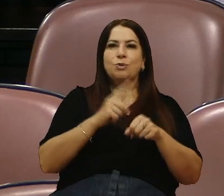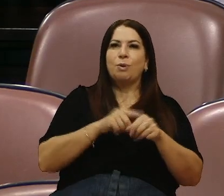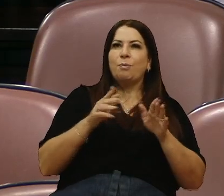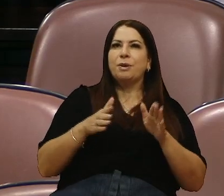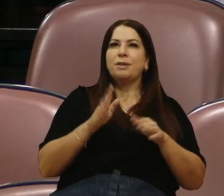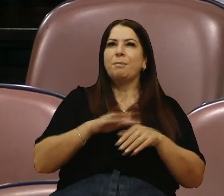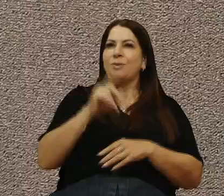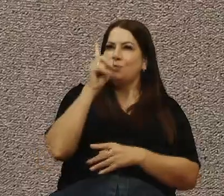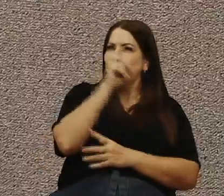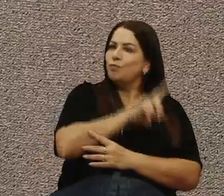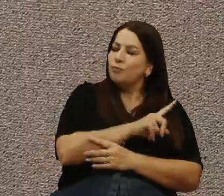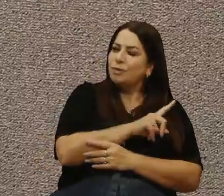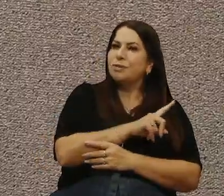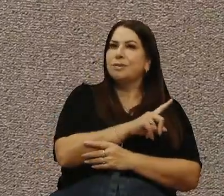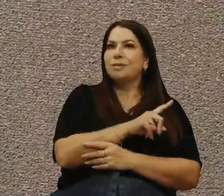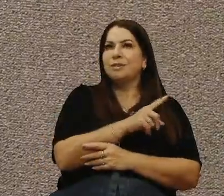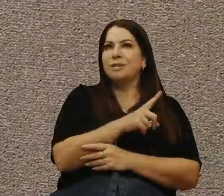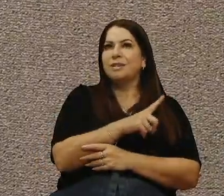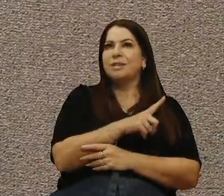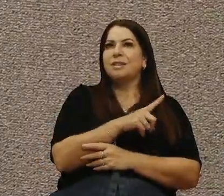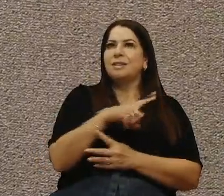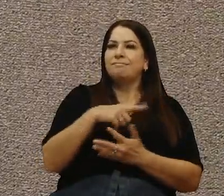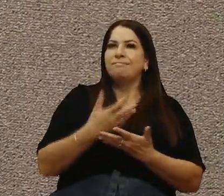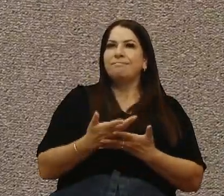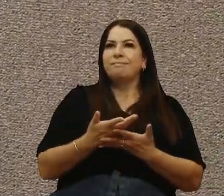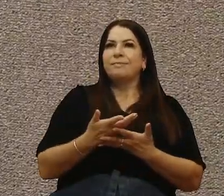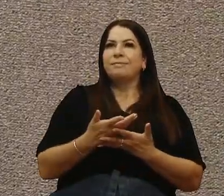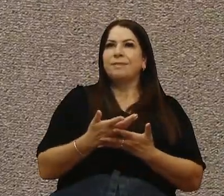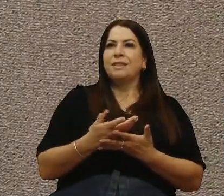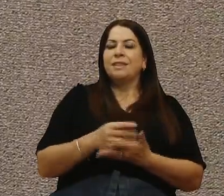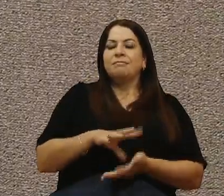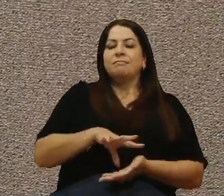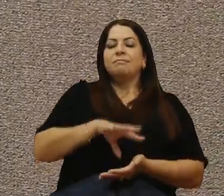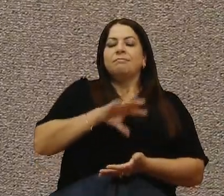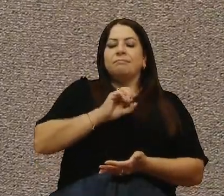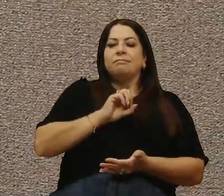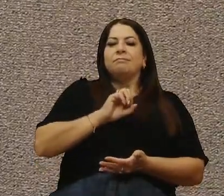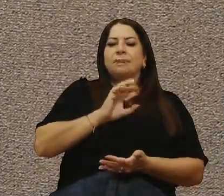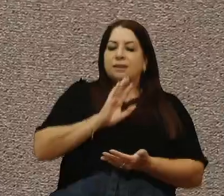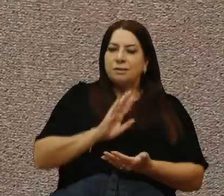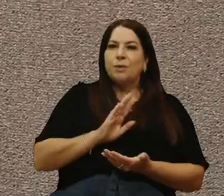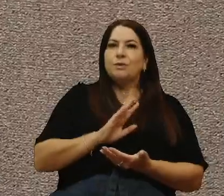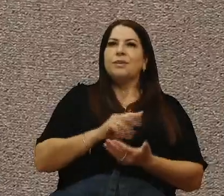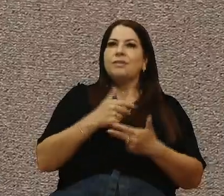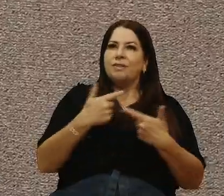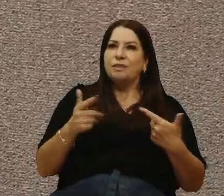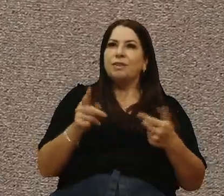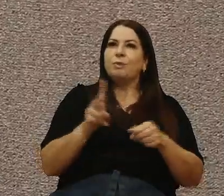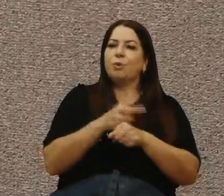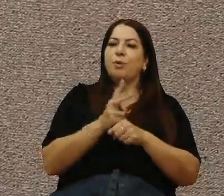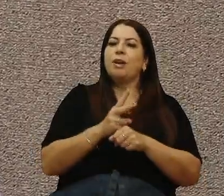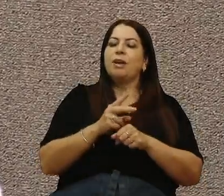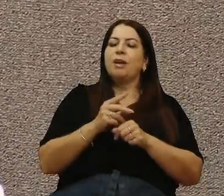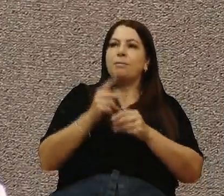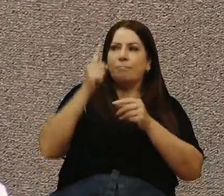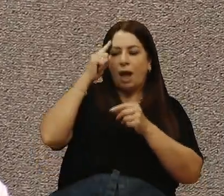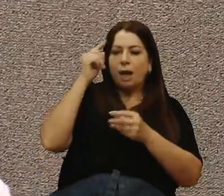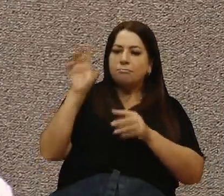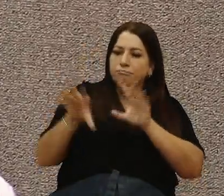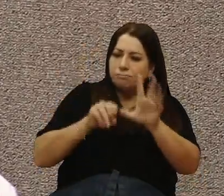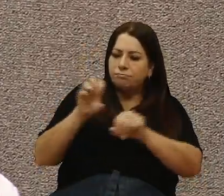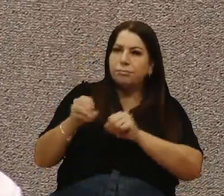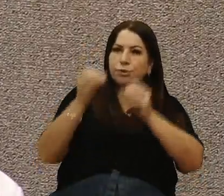mais difíceis, ter tido esse suspiro, né, o respirar mais fundo, buscar conhecimento,